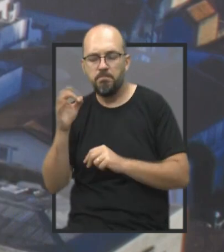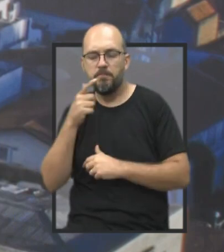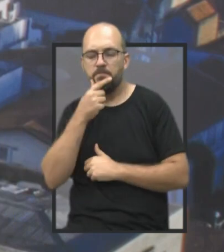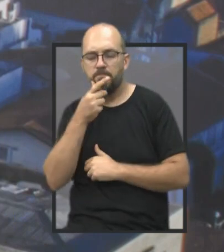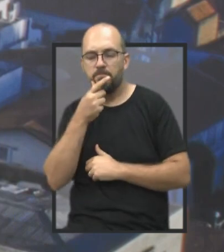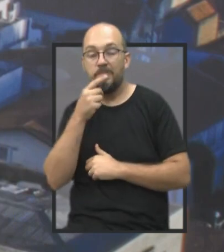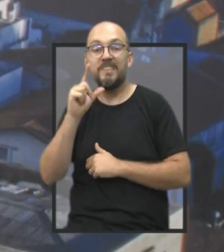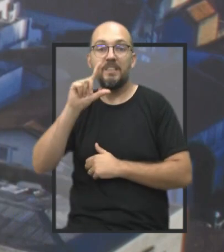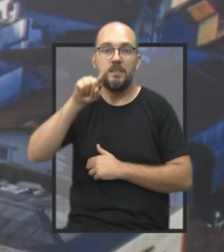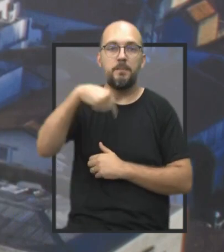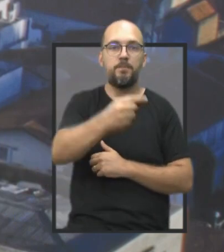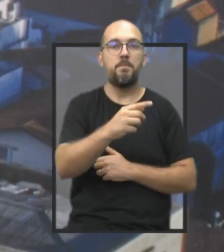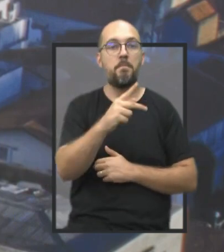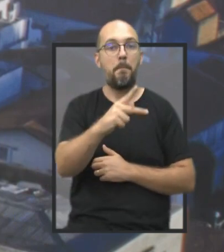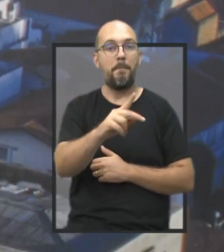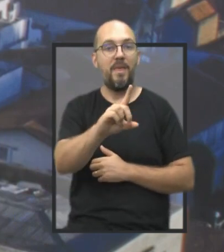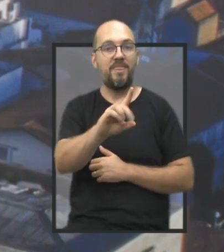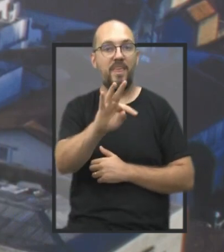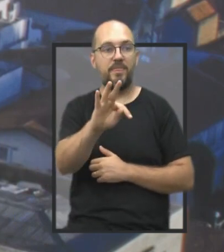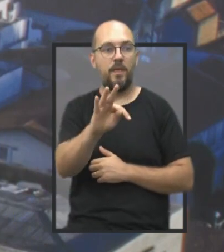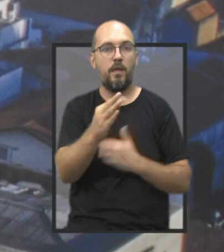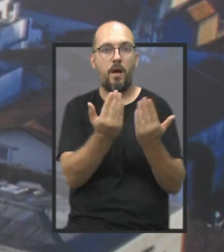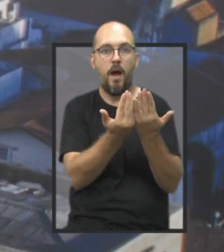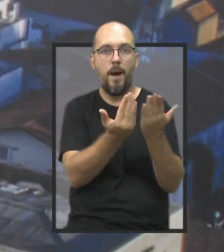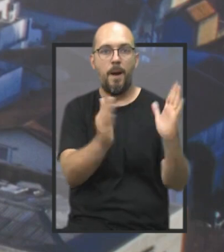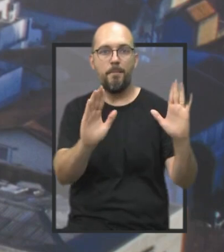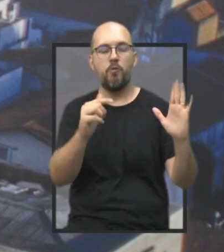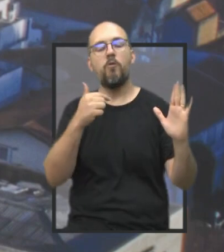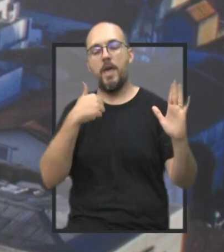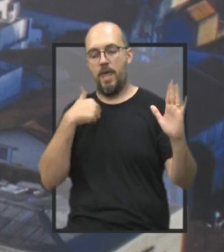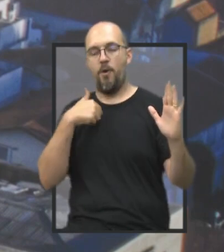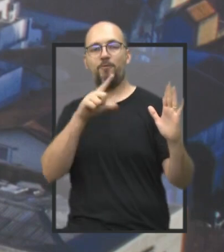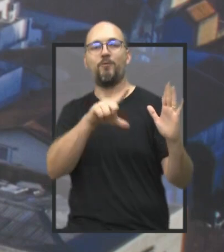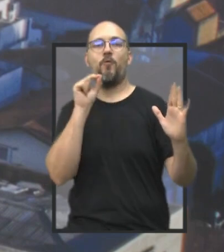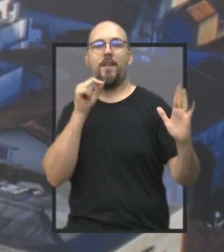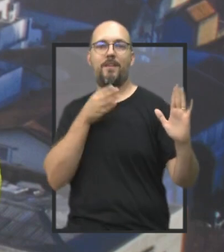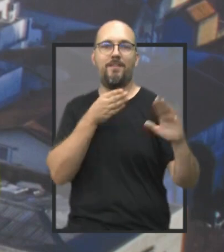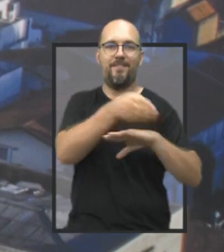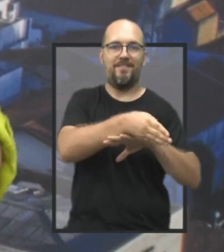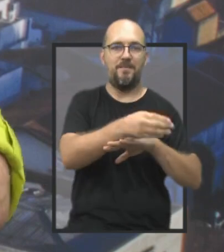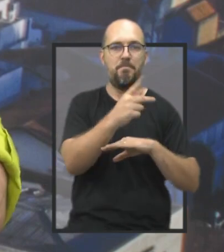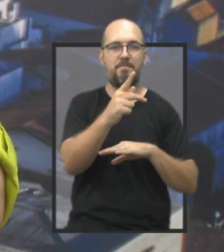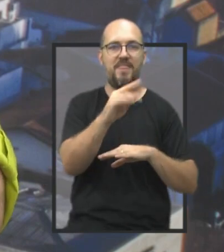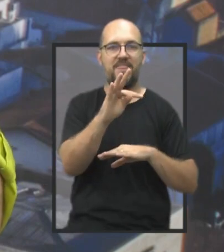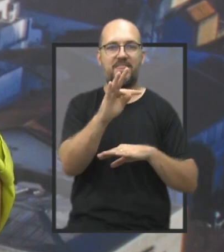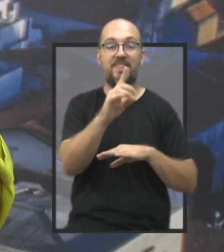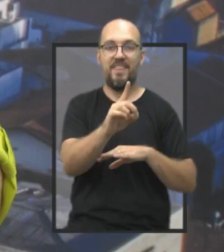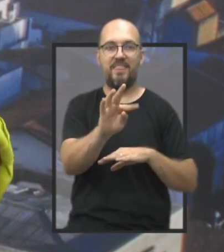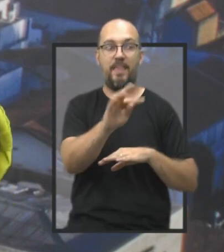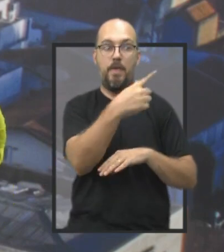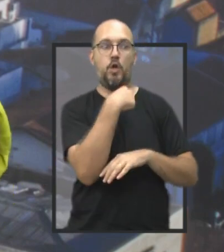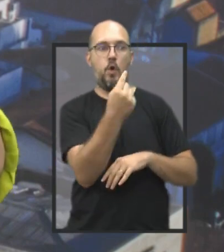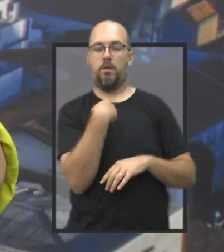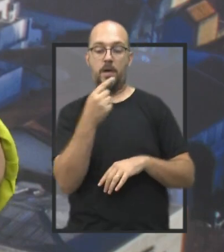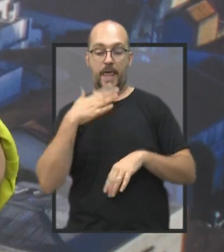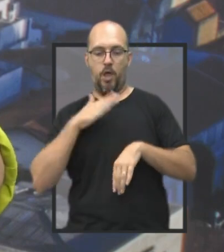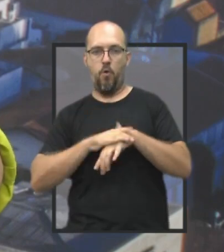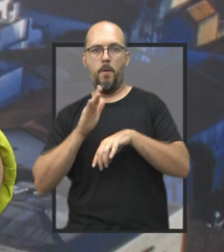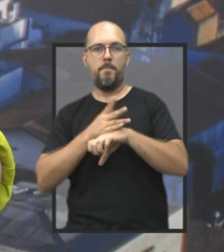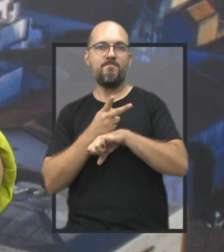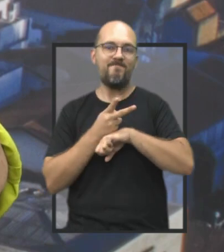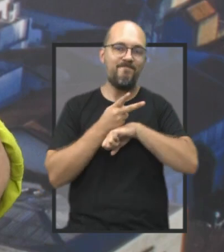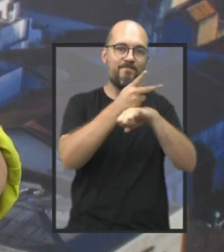PDT podendo me acolher, e foi o partido que eu escolhi. Eu brinco que eu escolhi o PDT, não foi o PDT que me escolheu, fui eu que fui